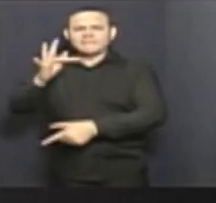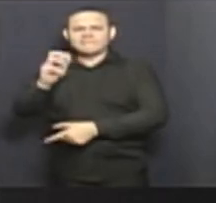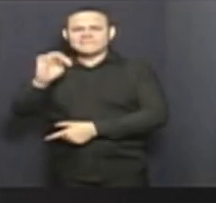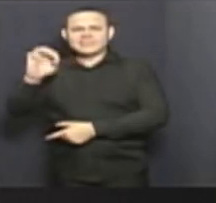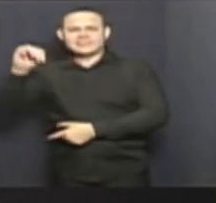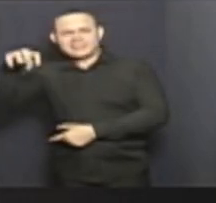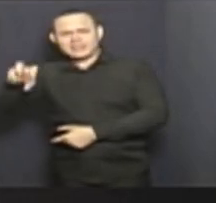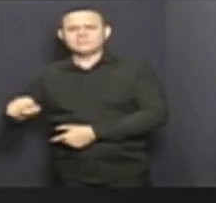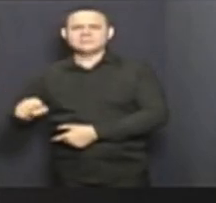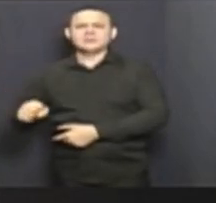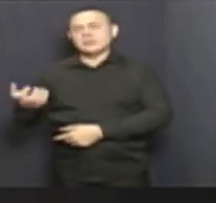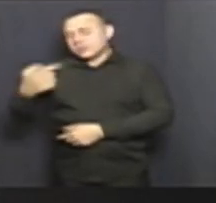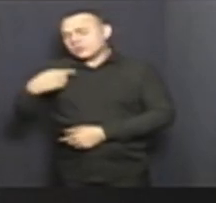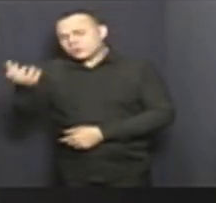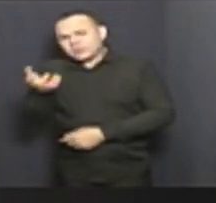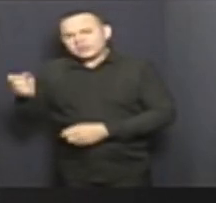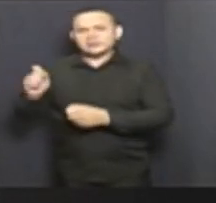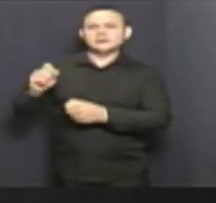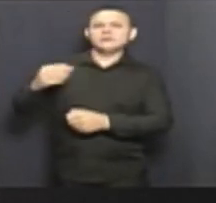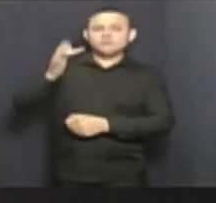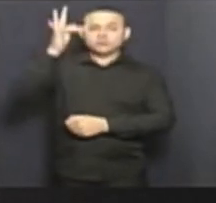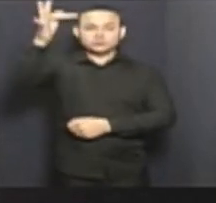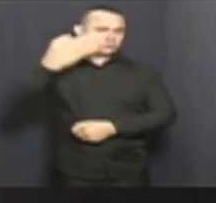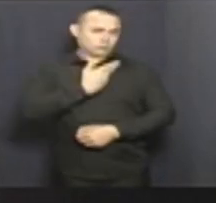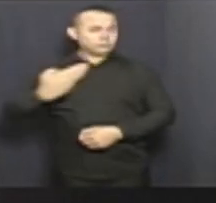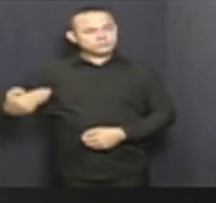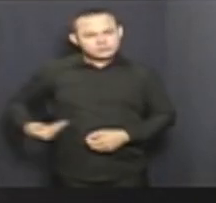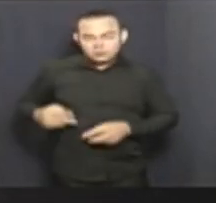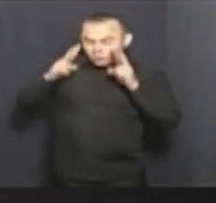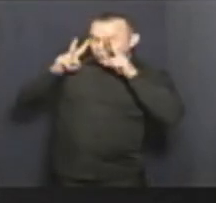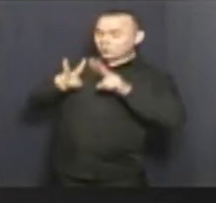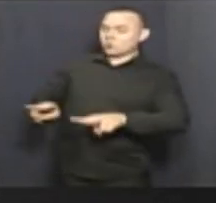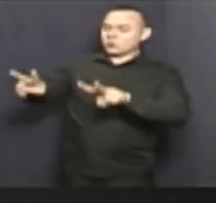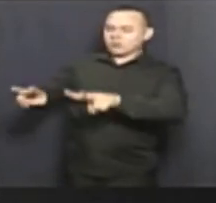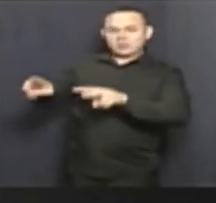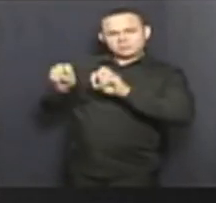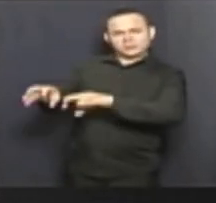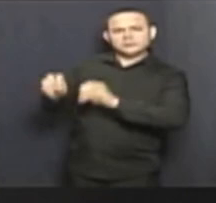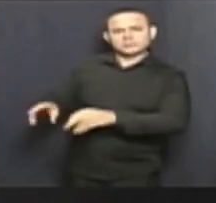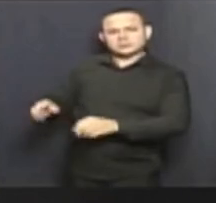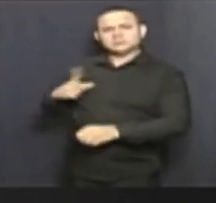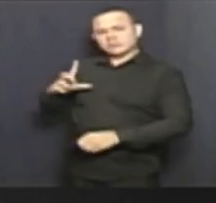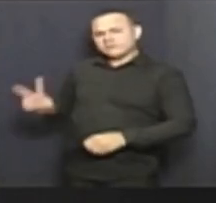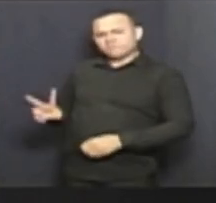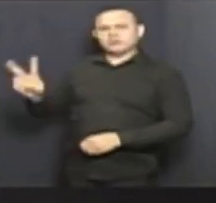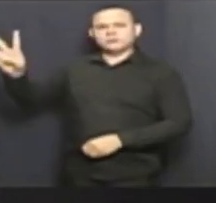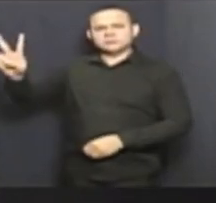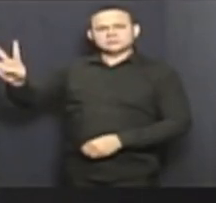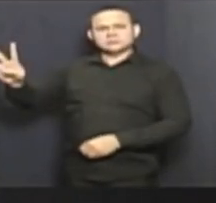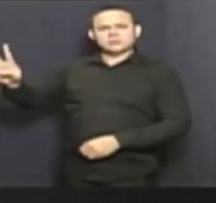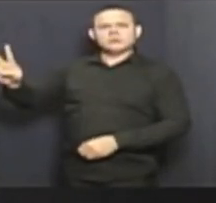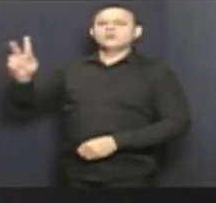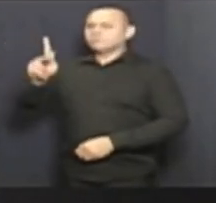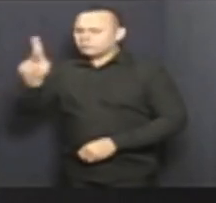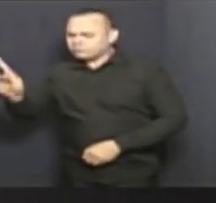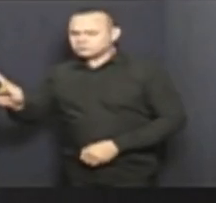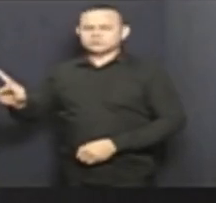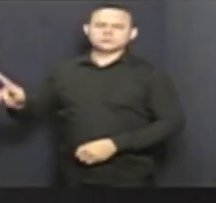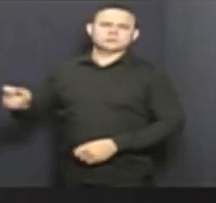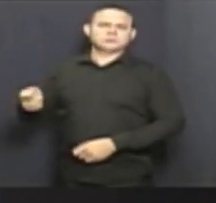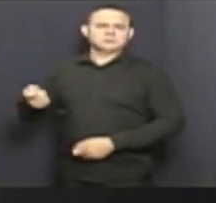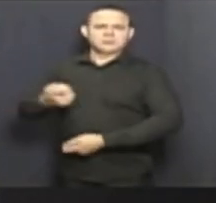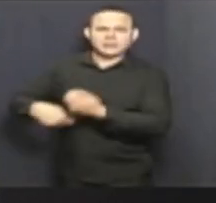que vai olhar pra educação no sentido de valorizar os professores e os administrativos os professores